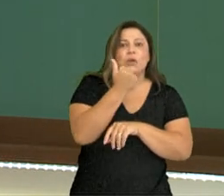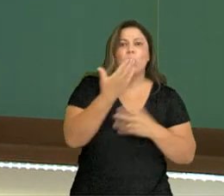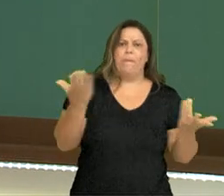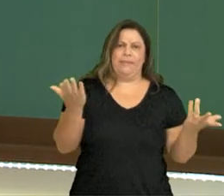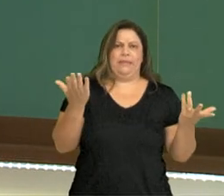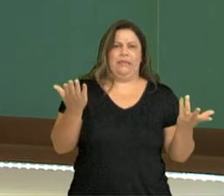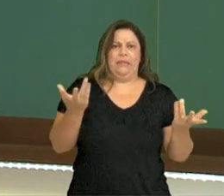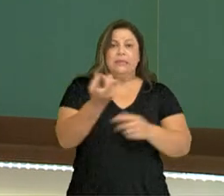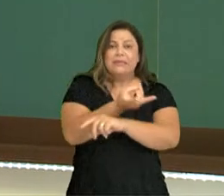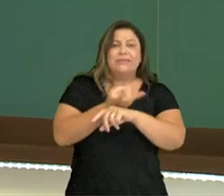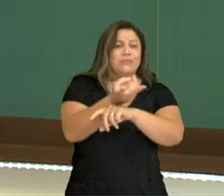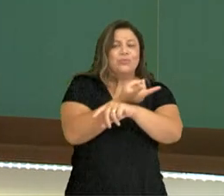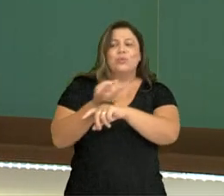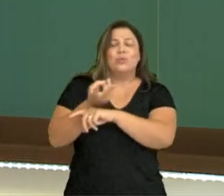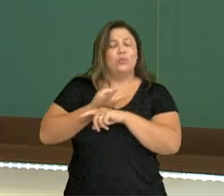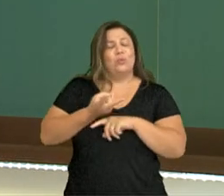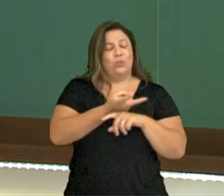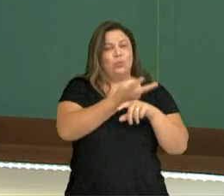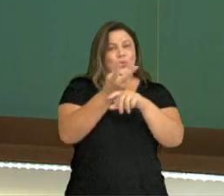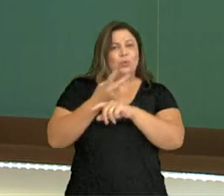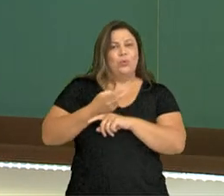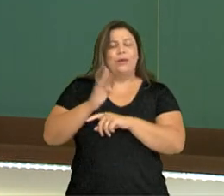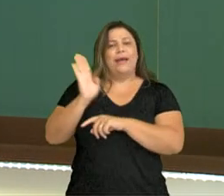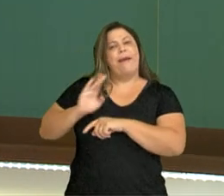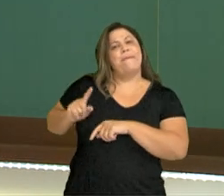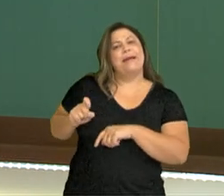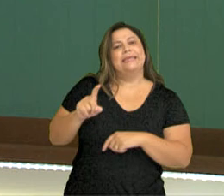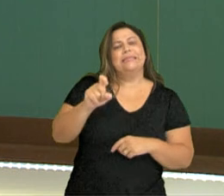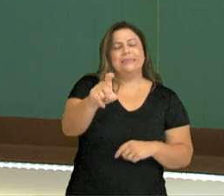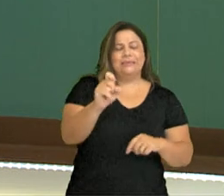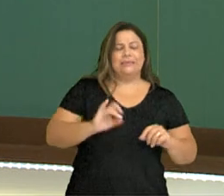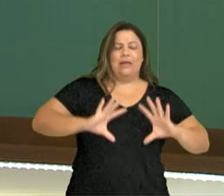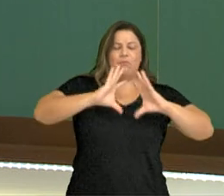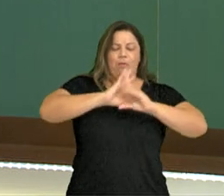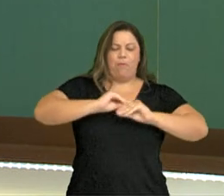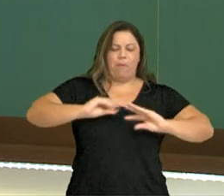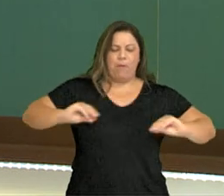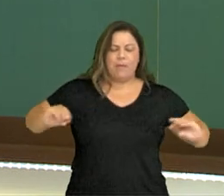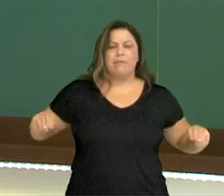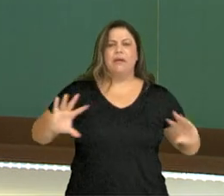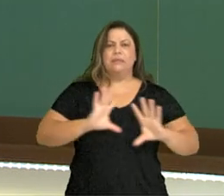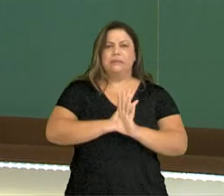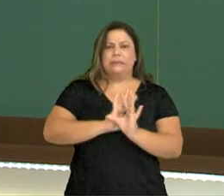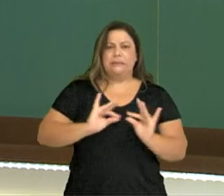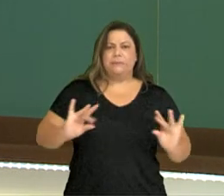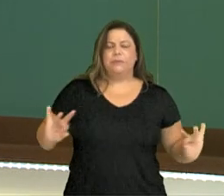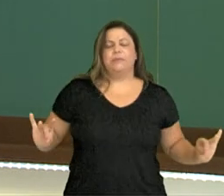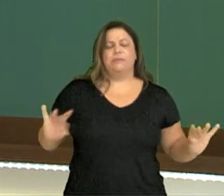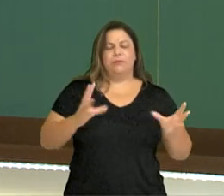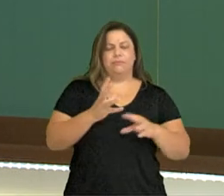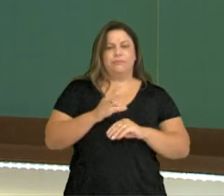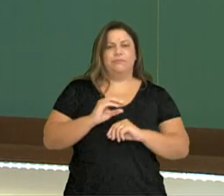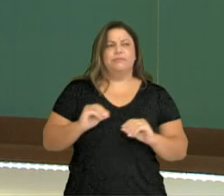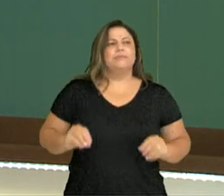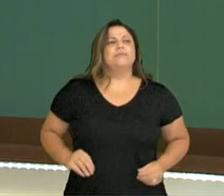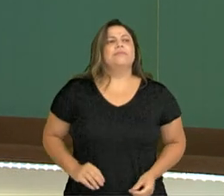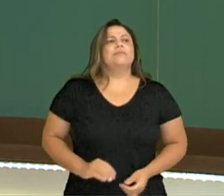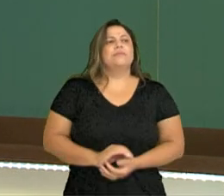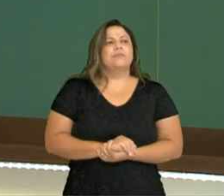próprio alimento e, no caso das bactérias, fazem a decomposição da matéria orgânica, certo? Então elas absorvem o